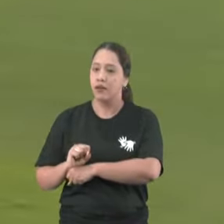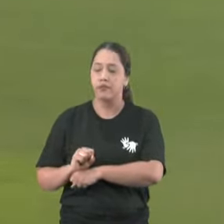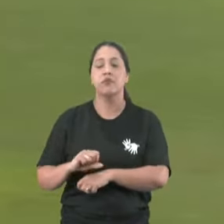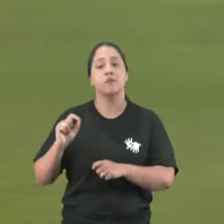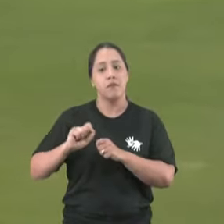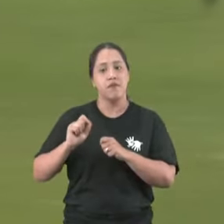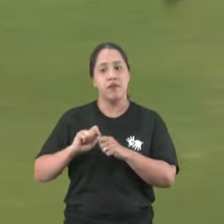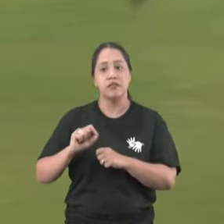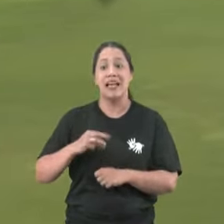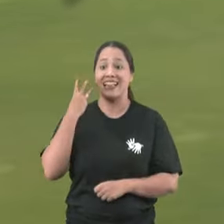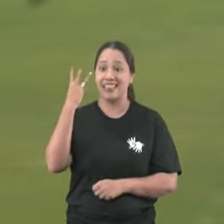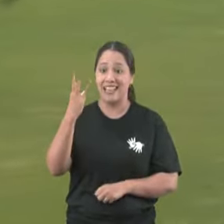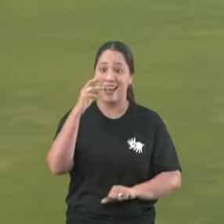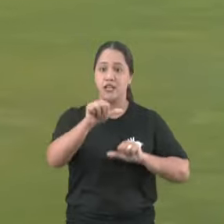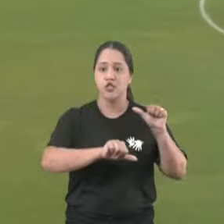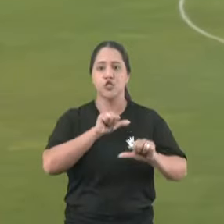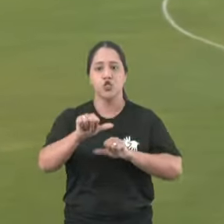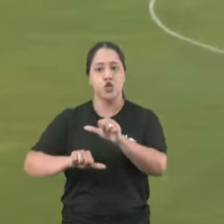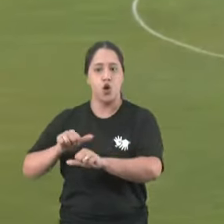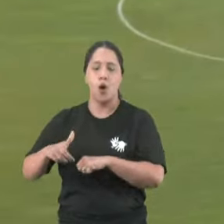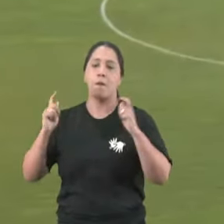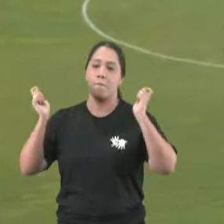fazer três substituições.